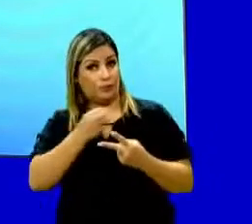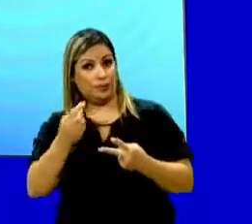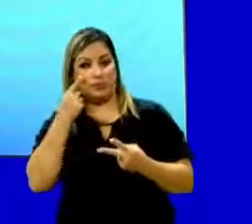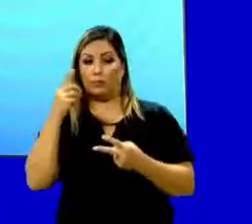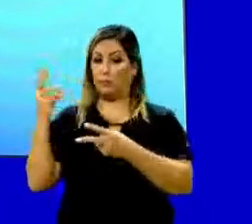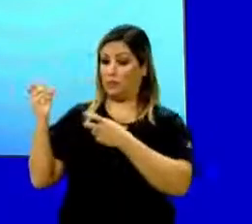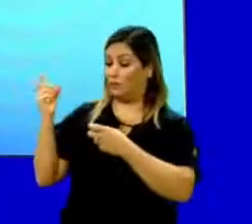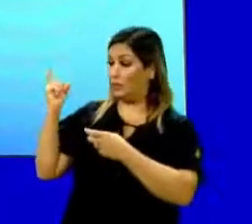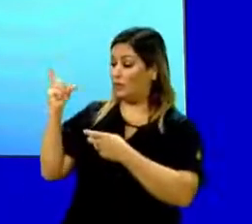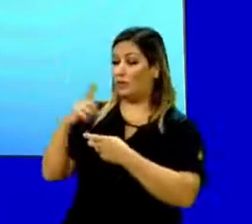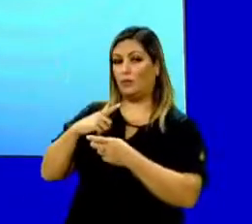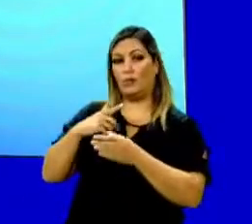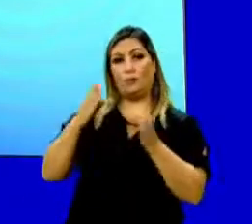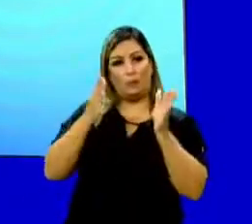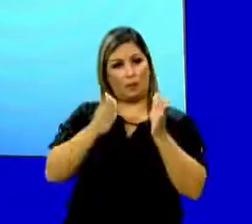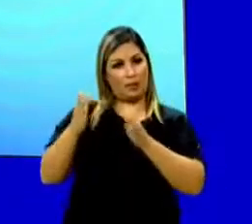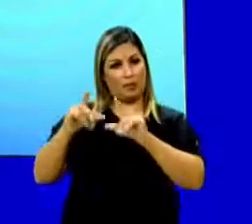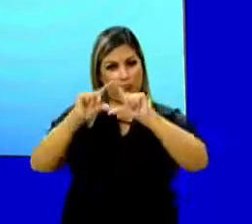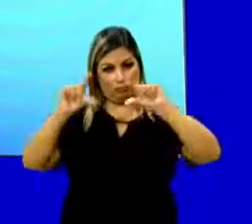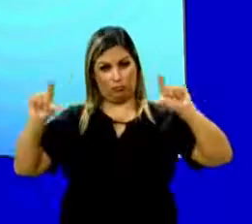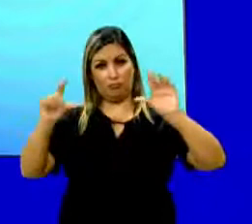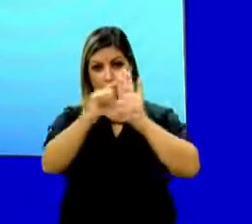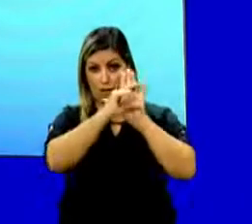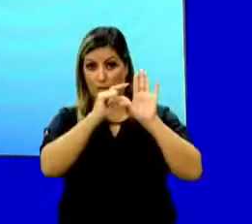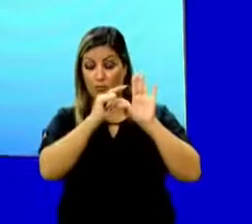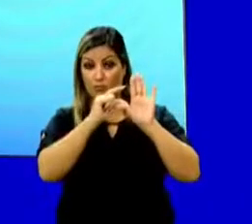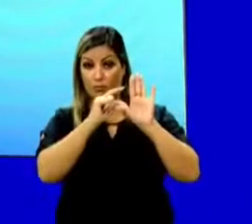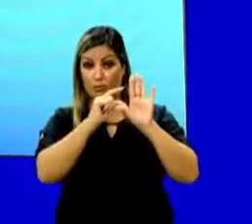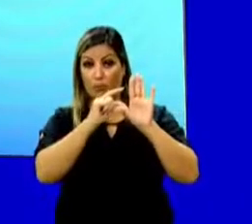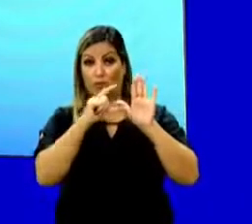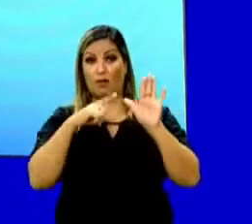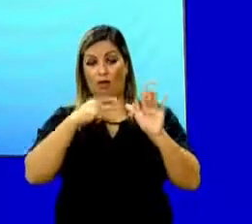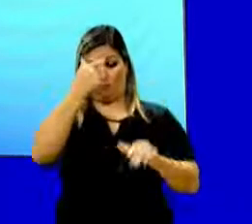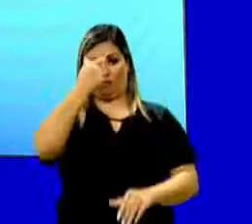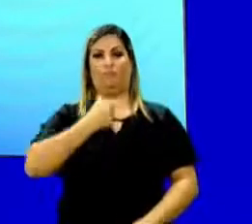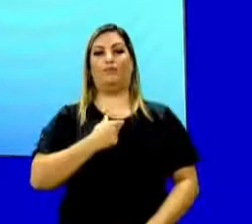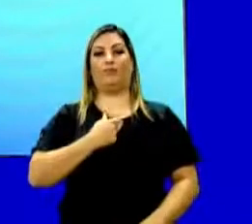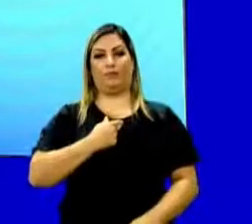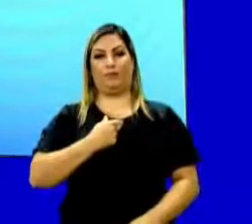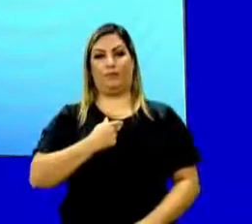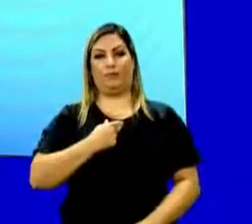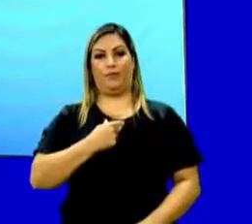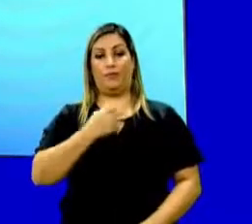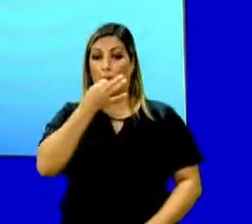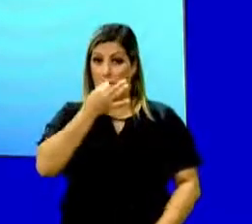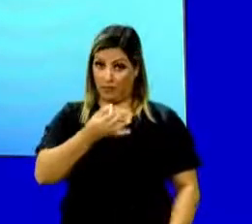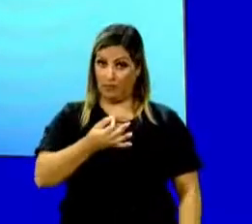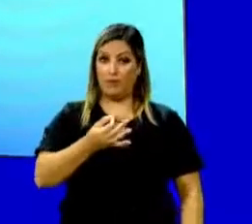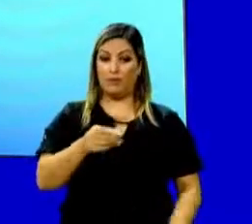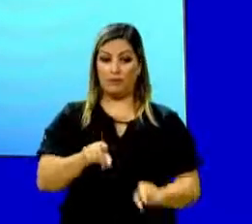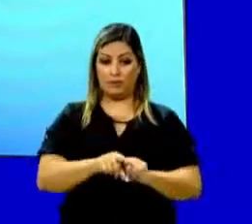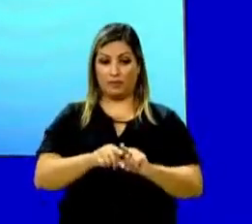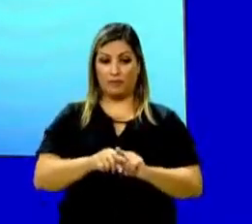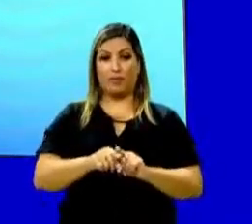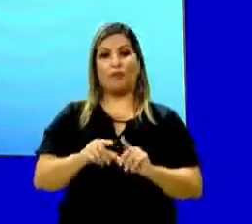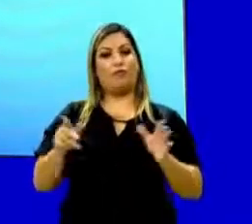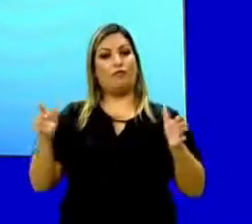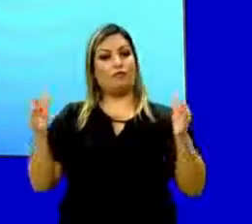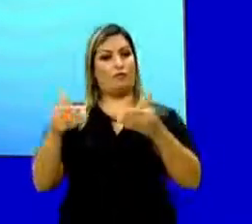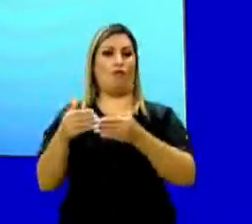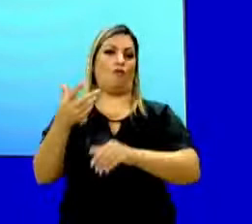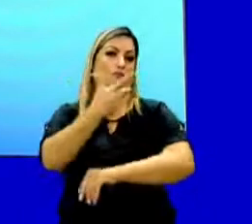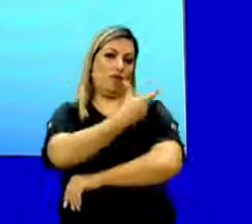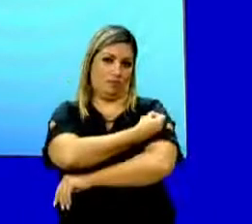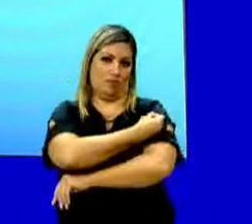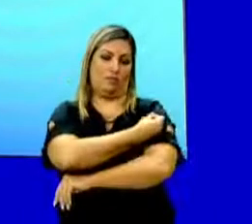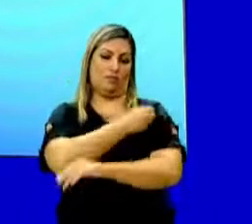nesse primeiro período desse parágrafo é um posicionamento, é uma opinião acerca da